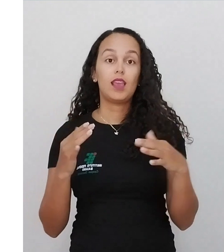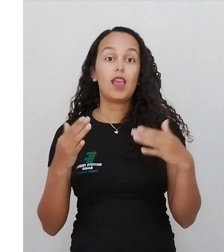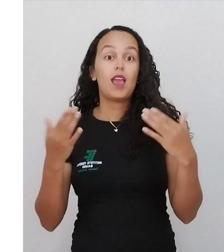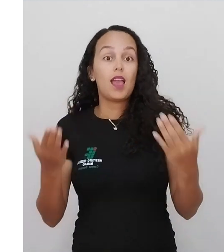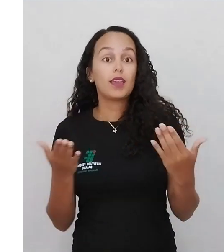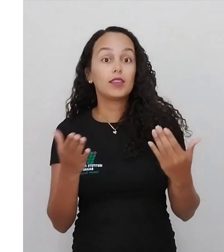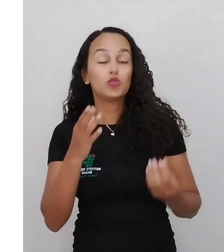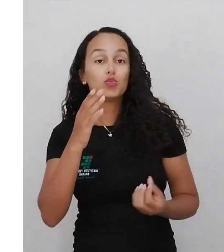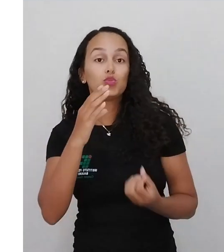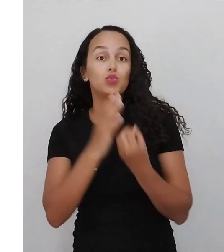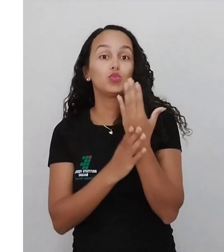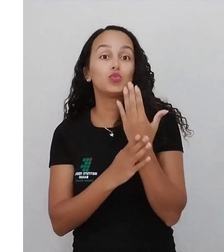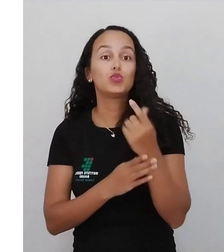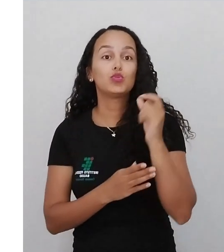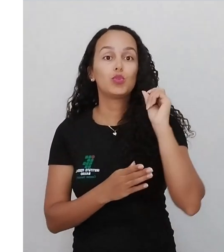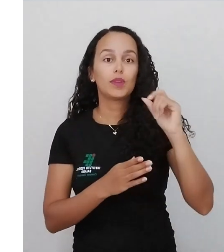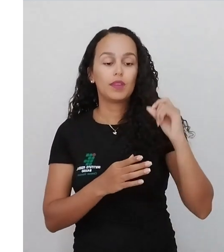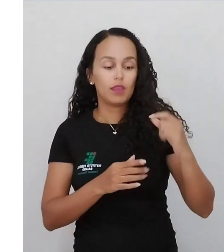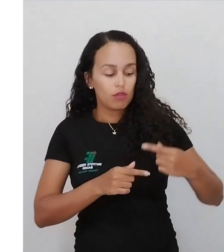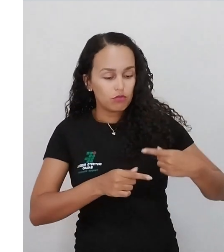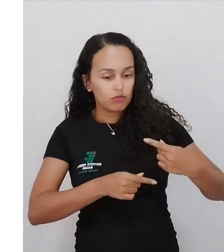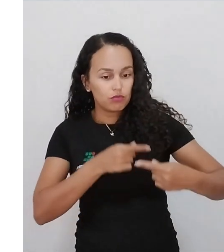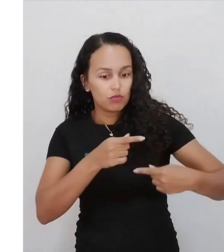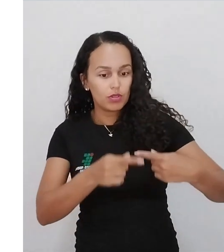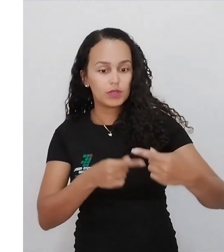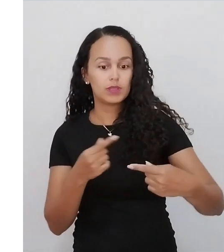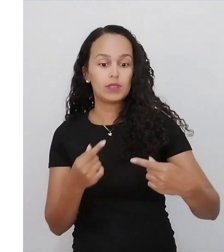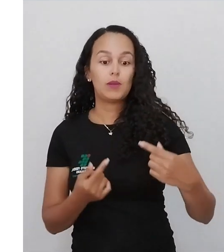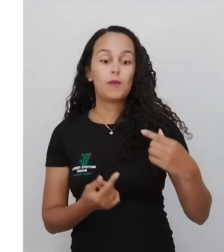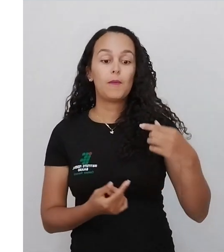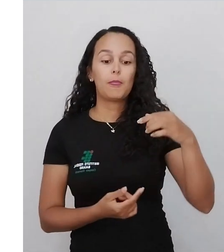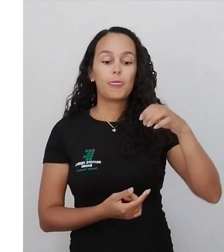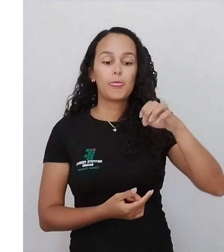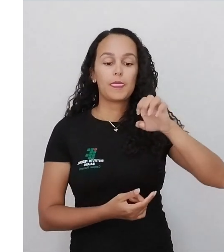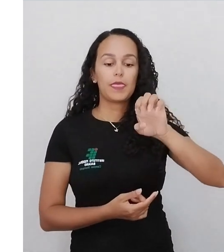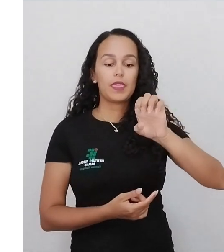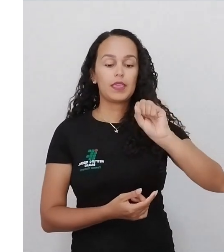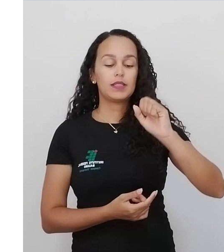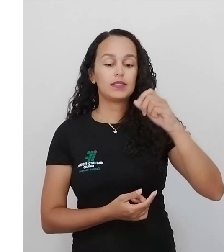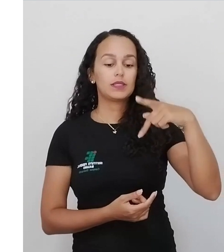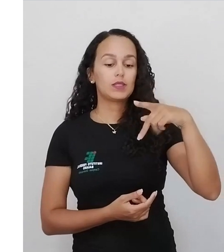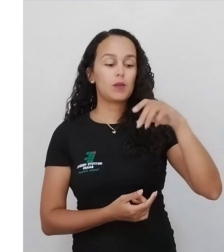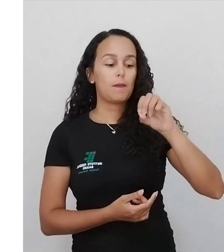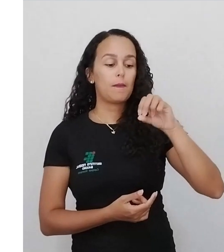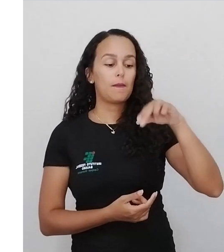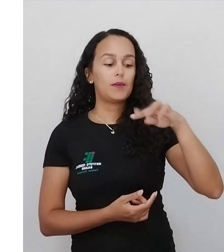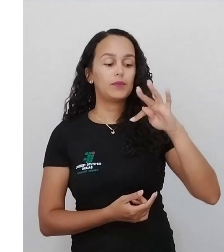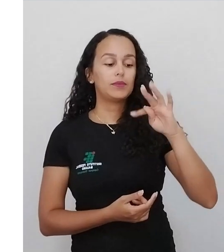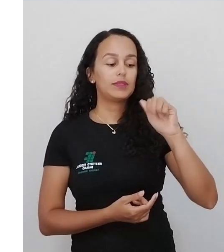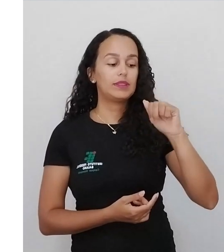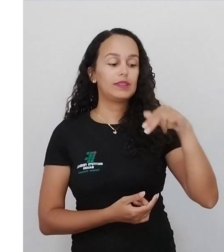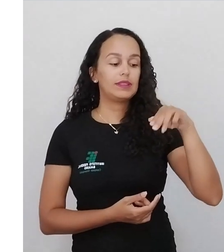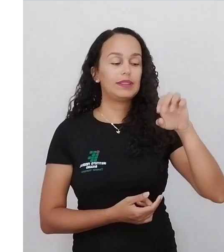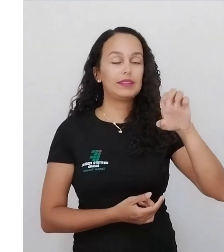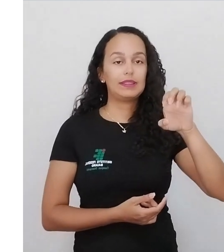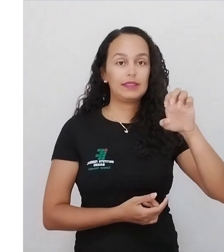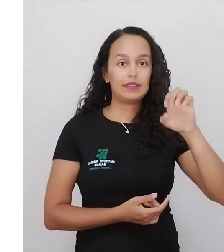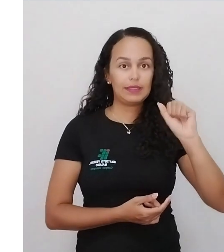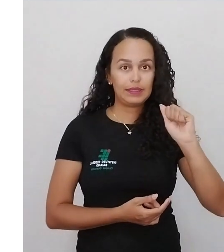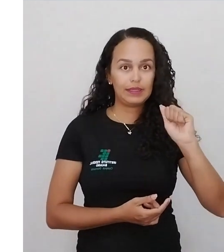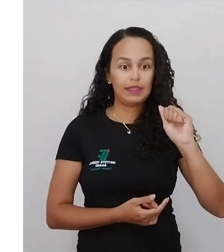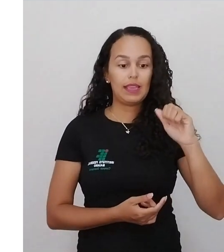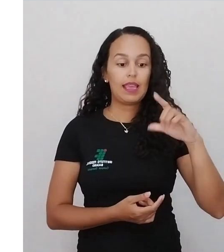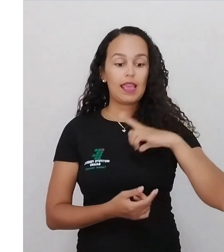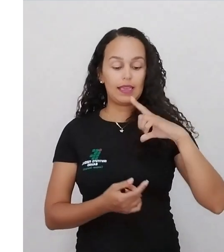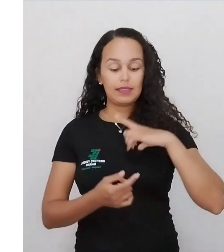geração espontânea. A geração espontânea ela se ramificava em outras duas linhagens, que era a abiogênese, defendida